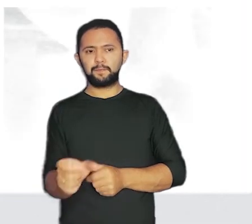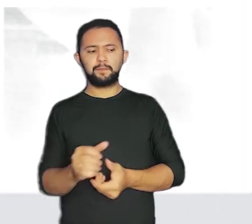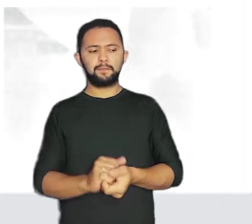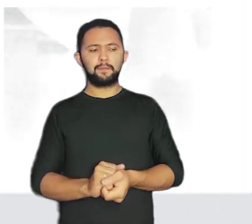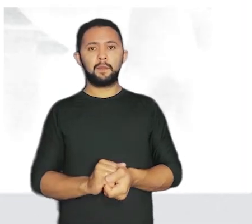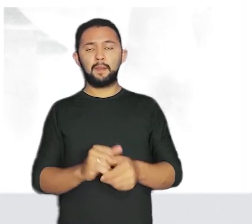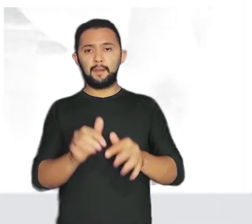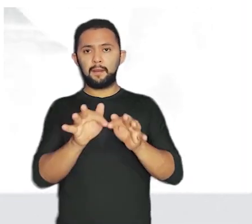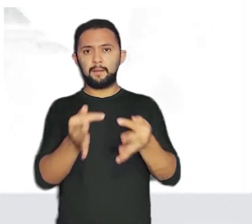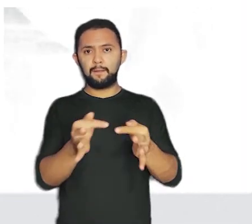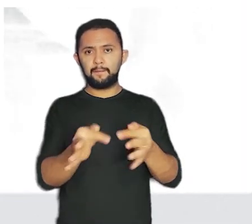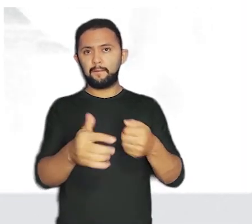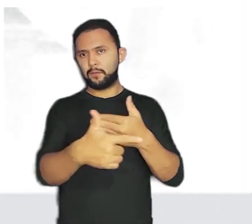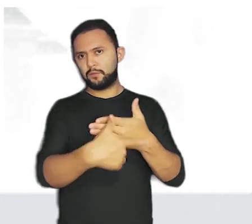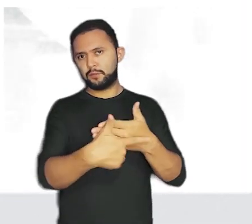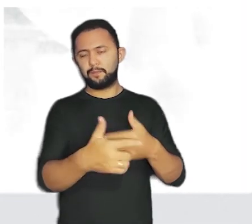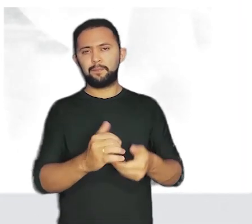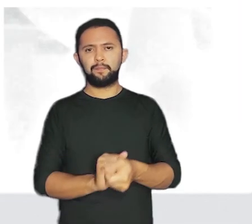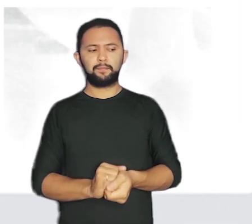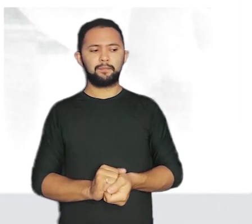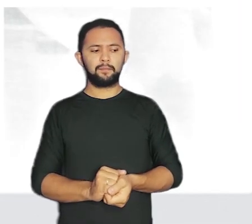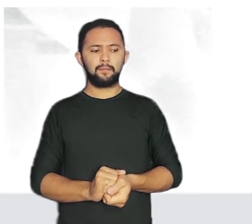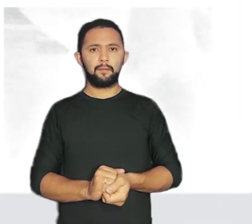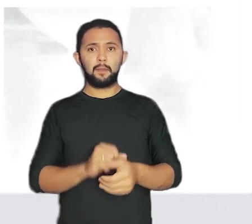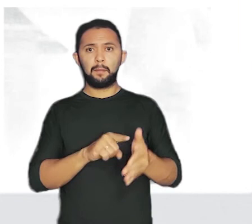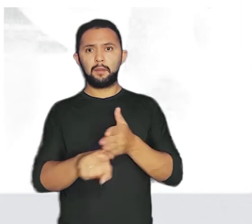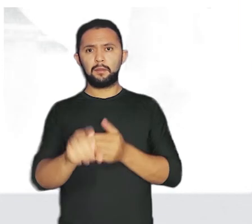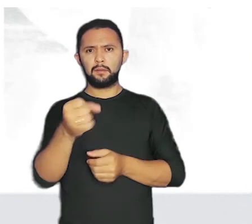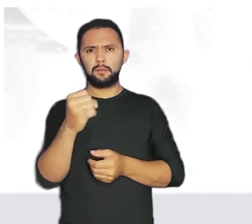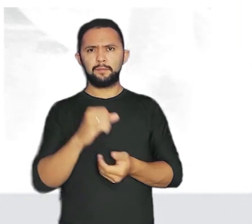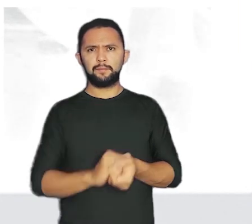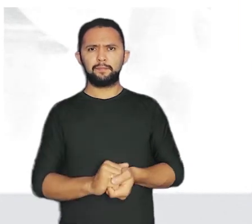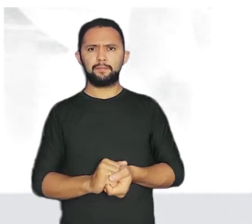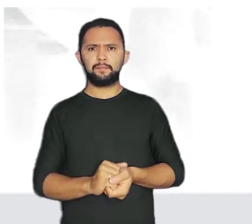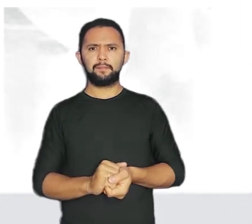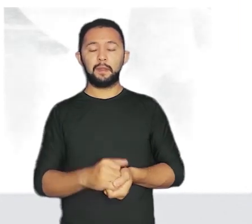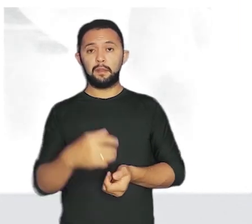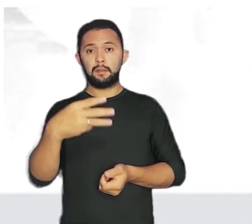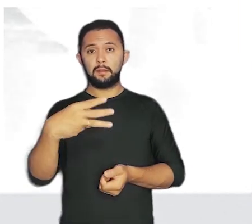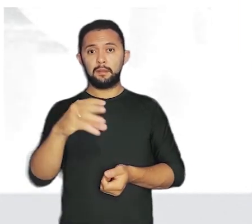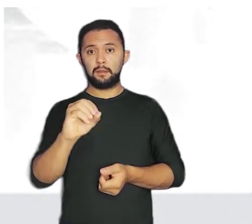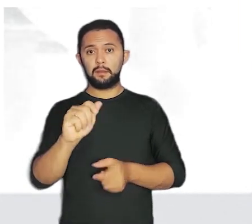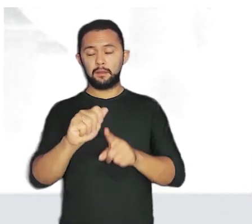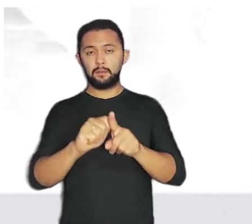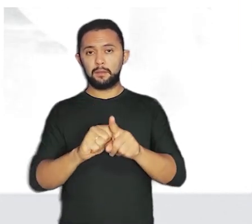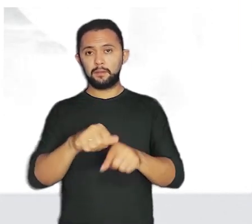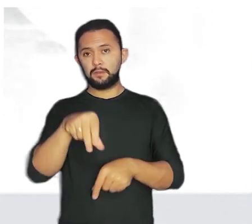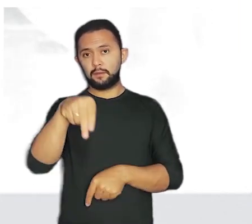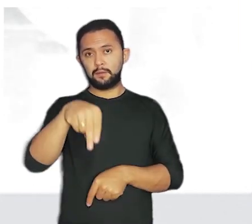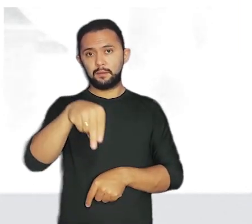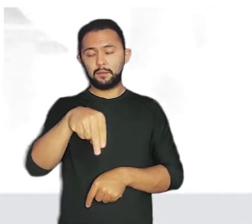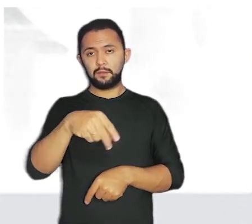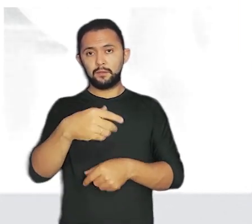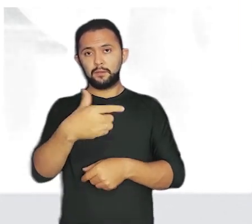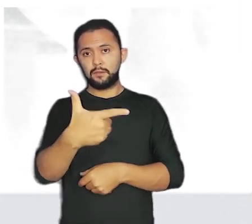a função sintática de sujeito. Questão número 8. Em 30 de novembro de 2020, assim que vi